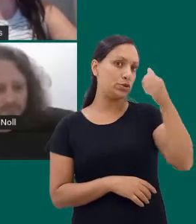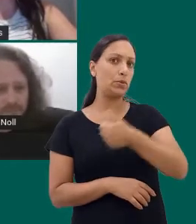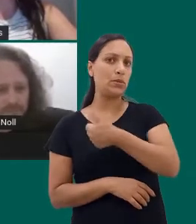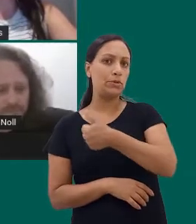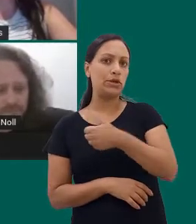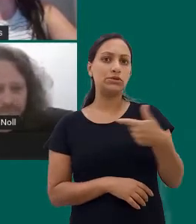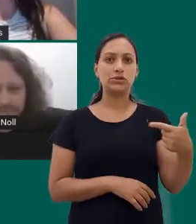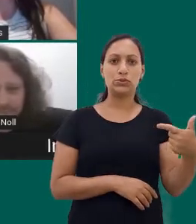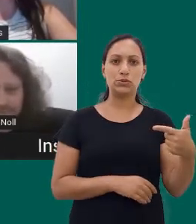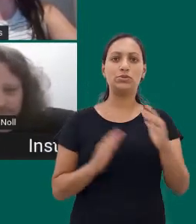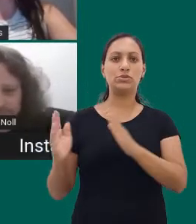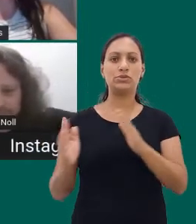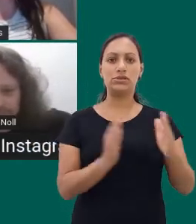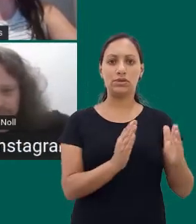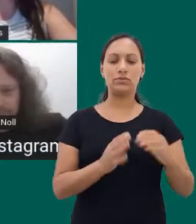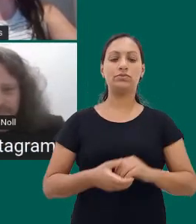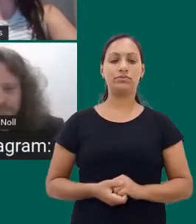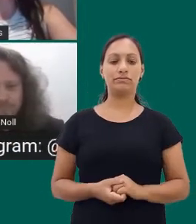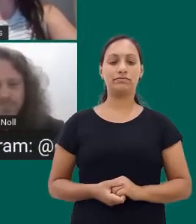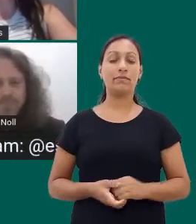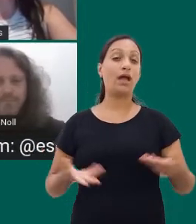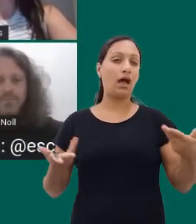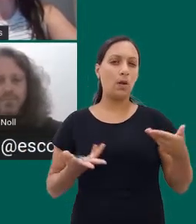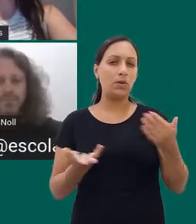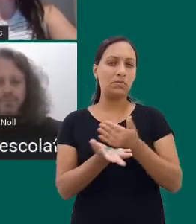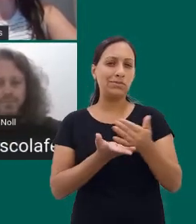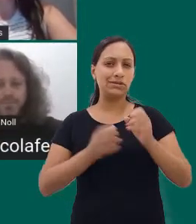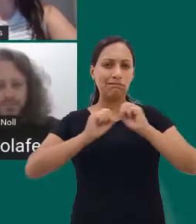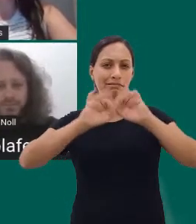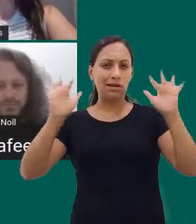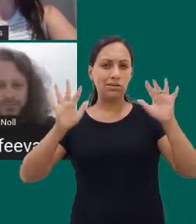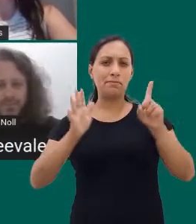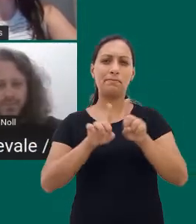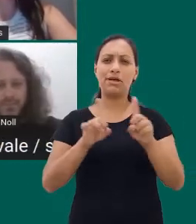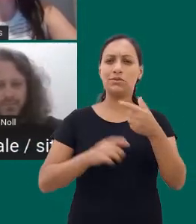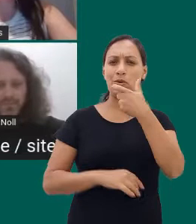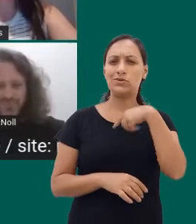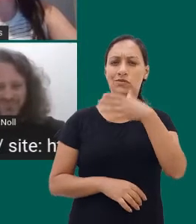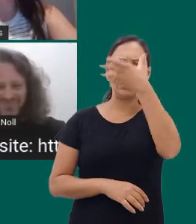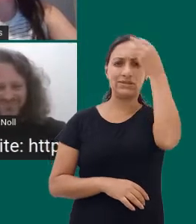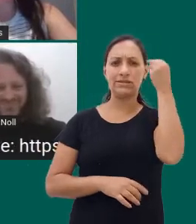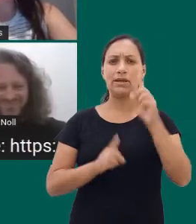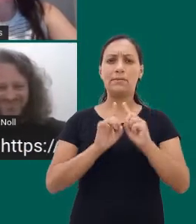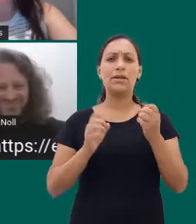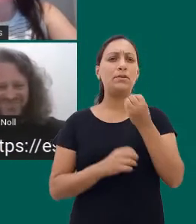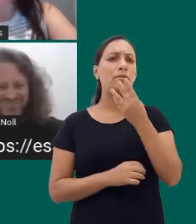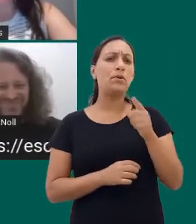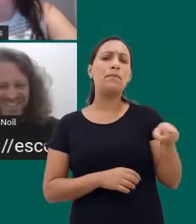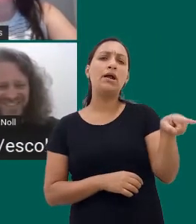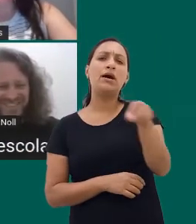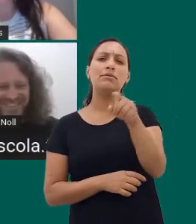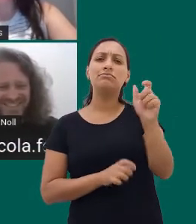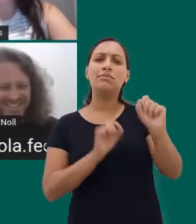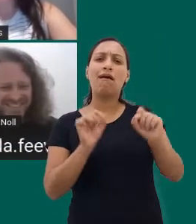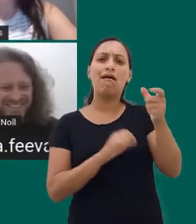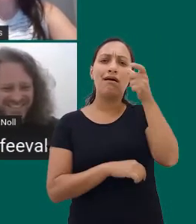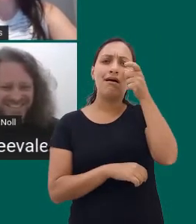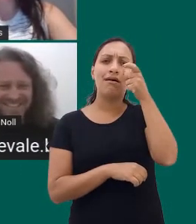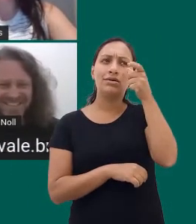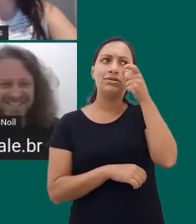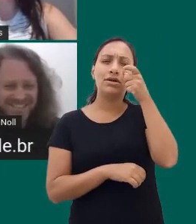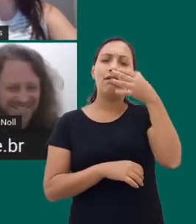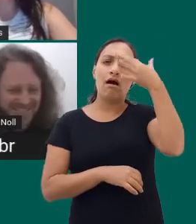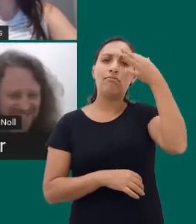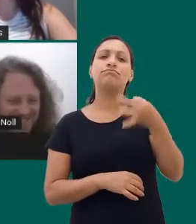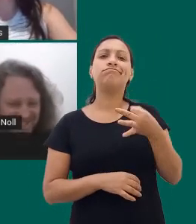médio. Ótimo. Agora eu começo a me entender um pouco, eu vou esquecer daqui a pouco, mas é bom para o pessoal compreender, porque às vezes são essas dúvidas,